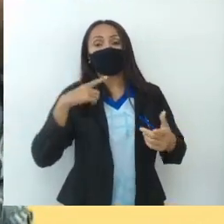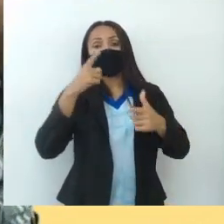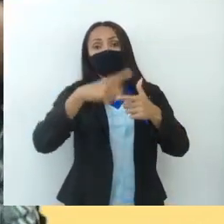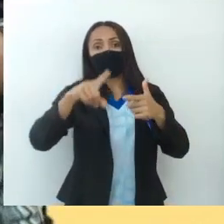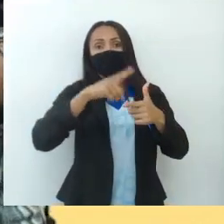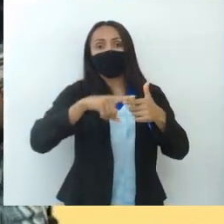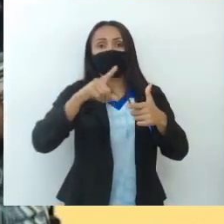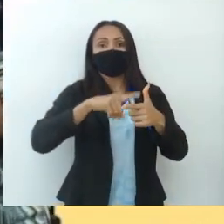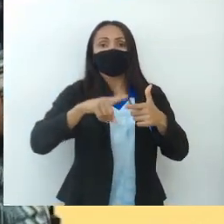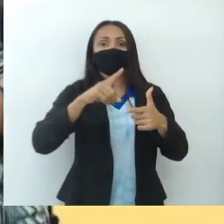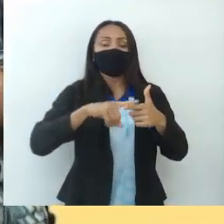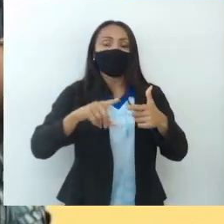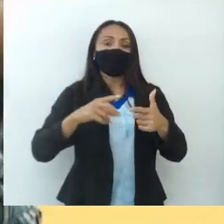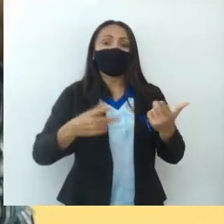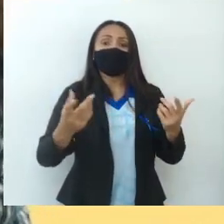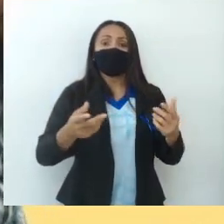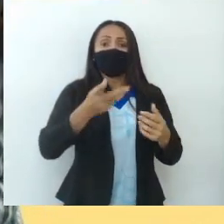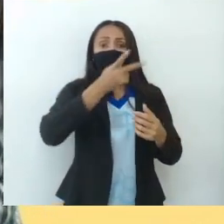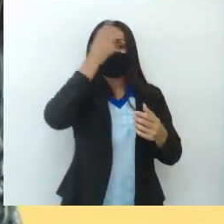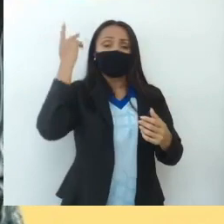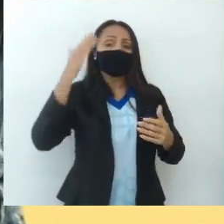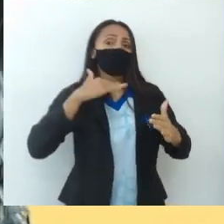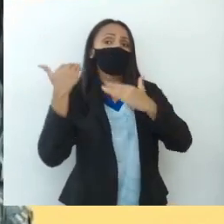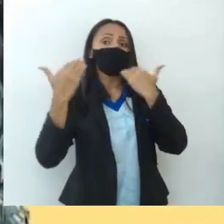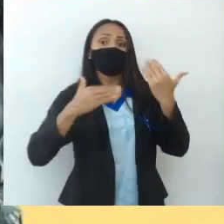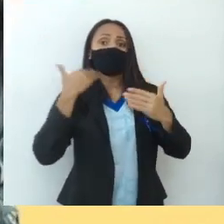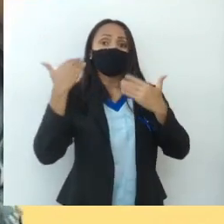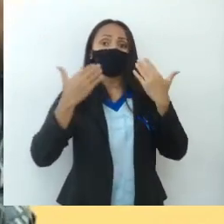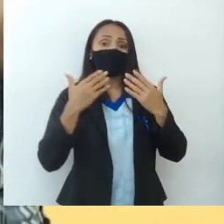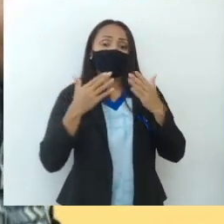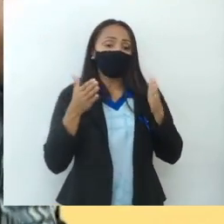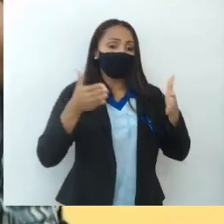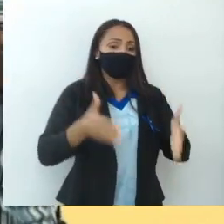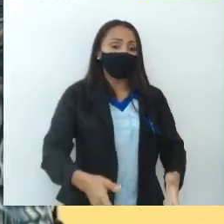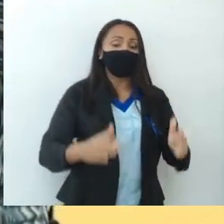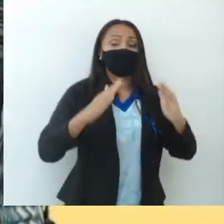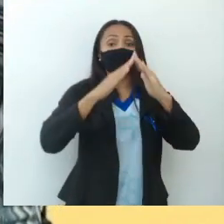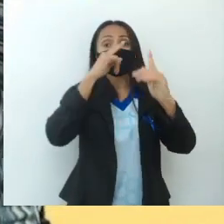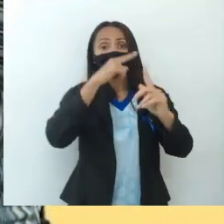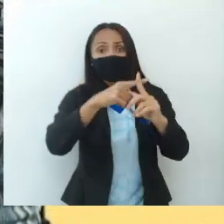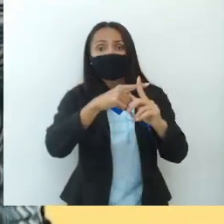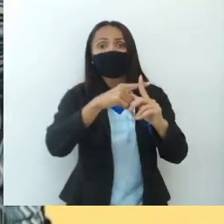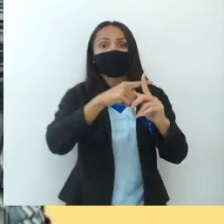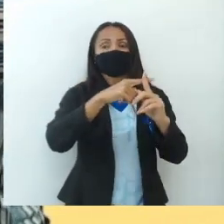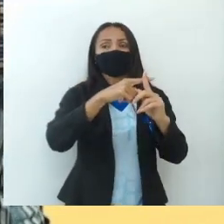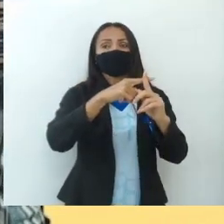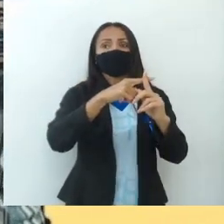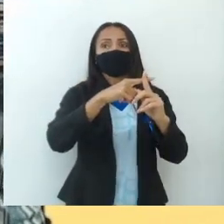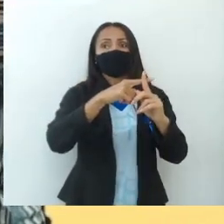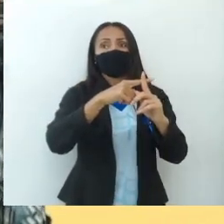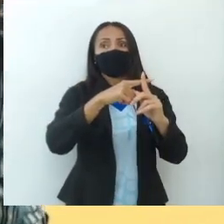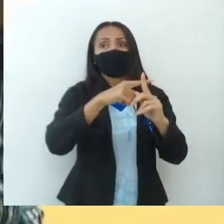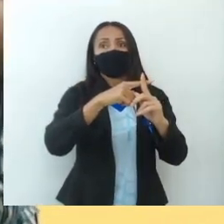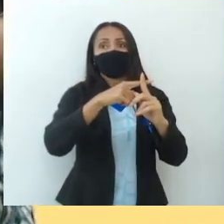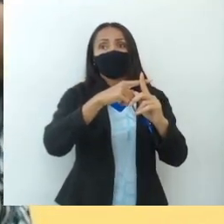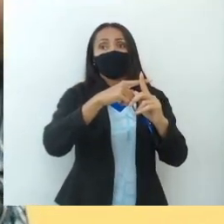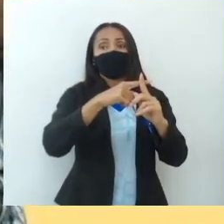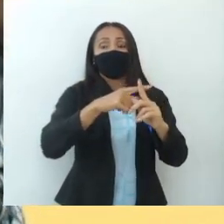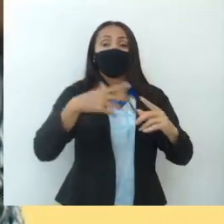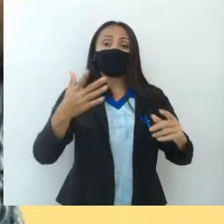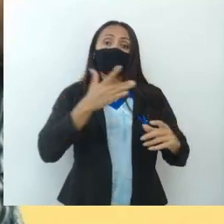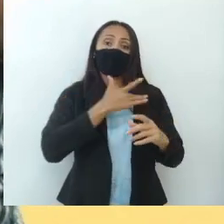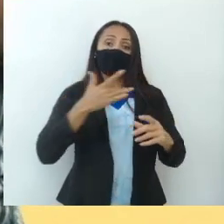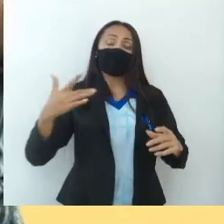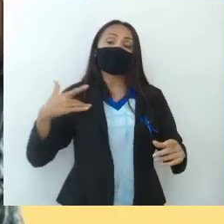tinham onde enterrar os seus mortos. E era muito comum enterrar nas igrejas, mas só quem era rico. Então, a saúde pública